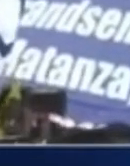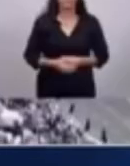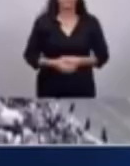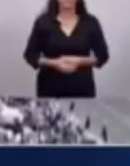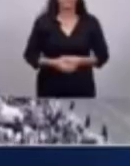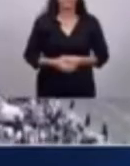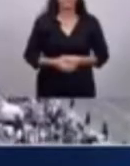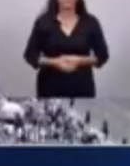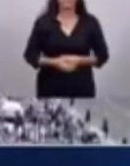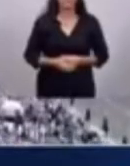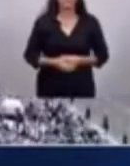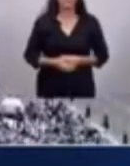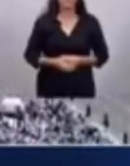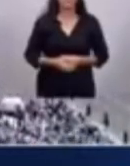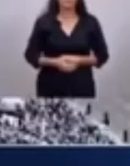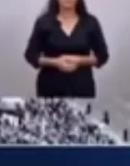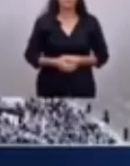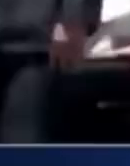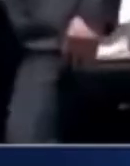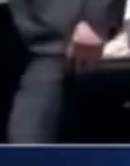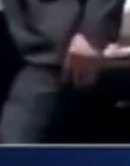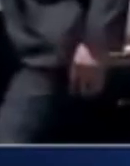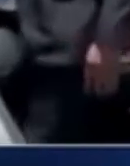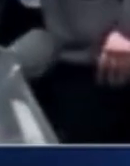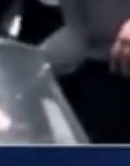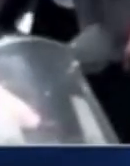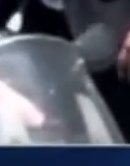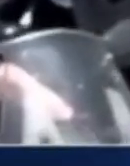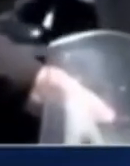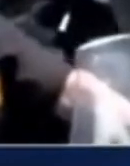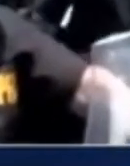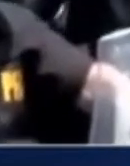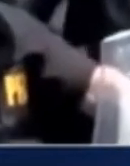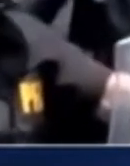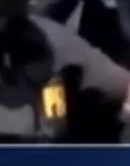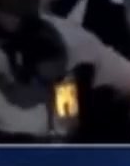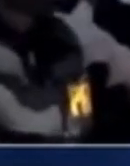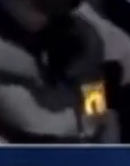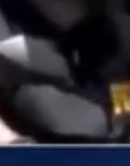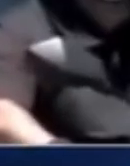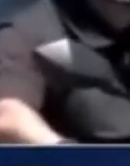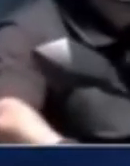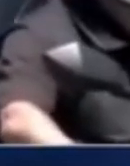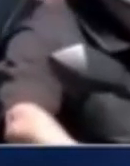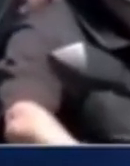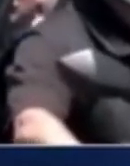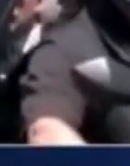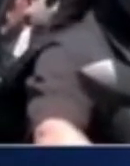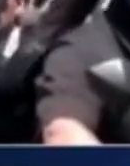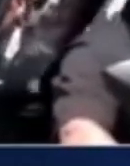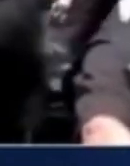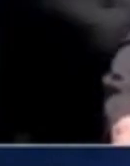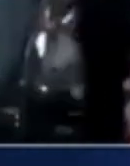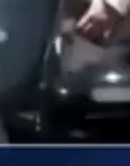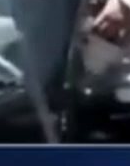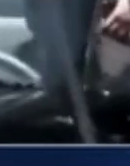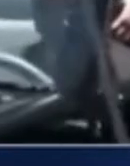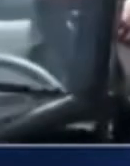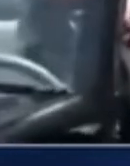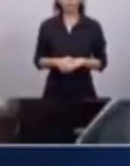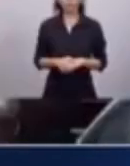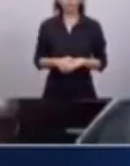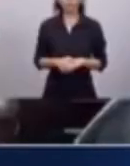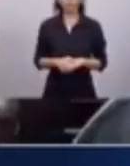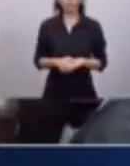são de Décadas atrás né então cortar trabalho cortar aumentar impostos reduzir a